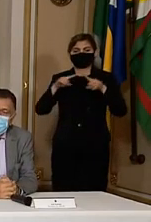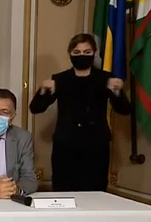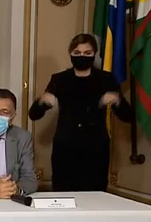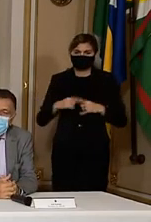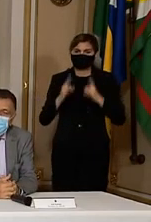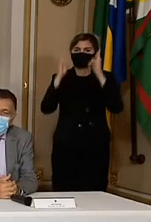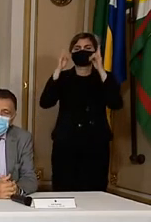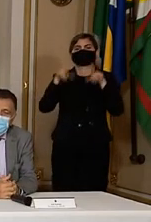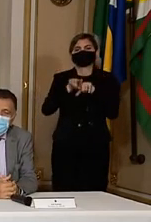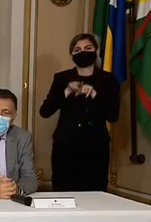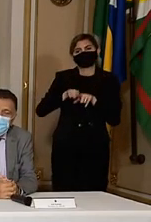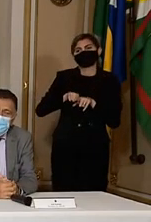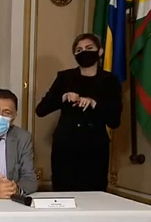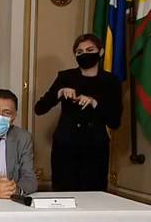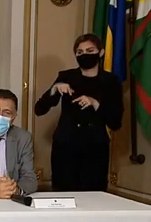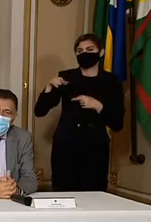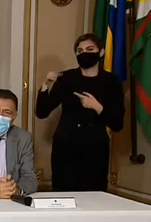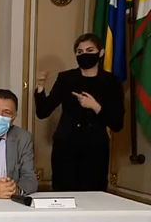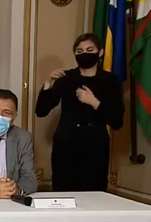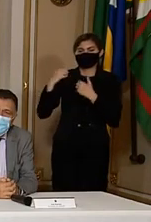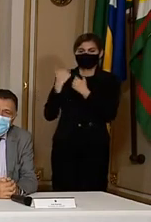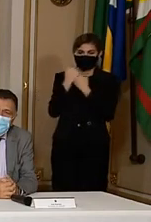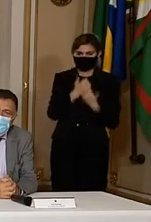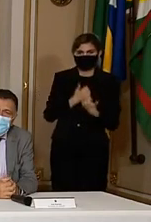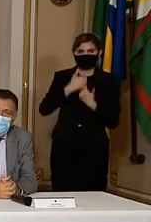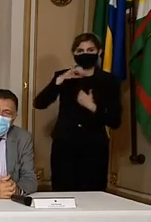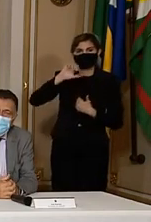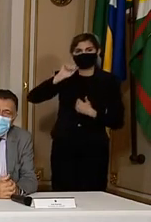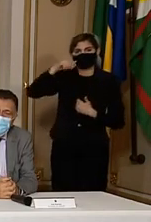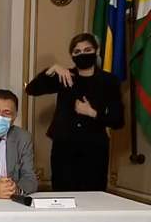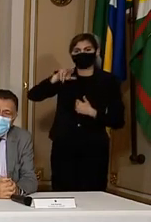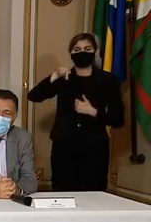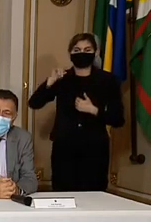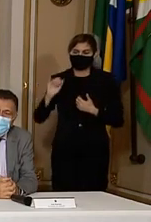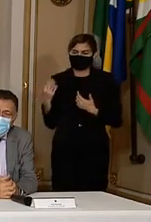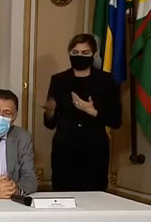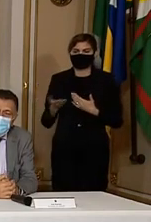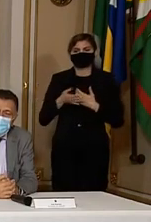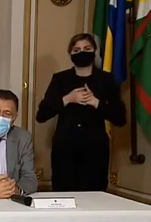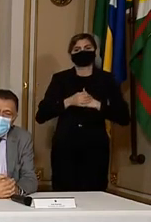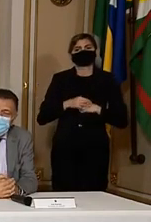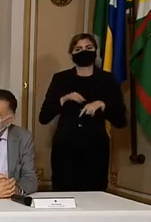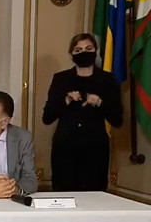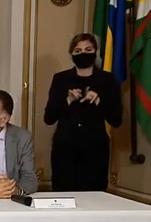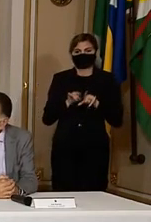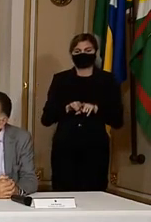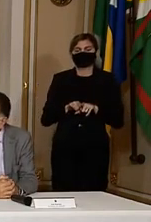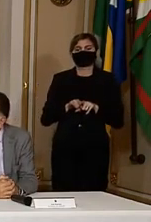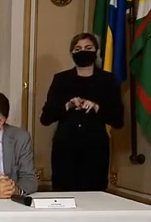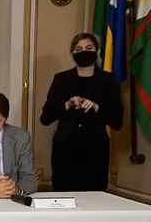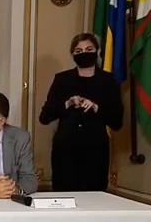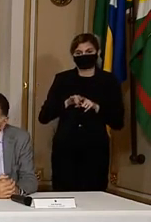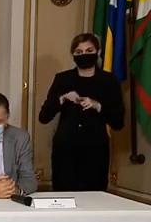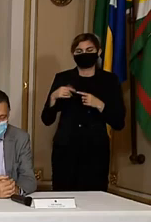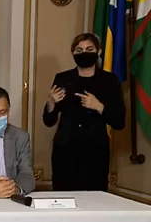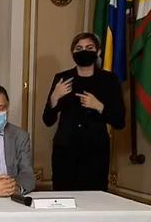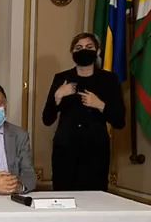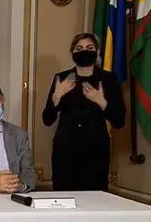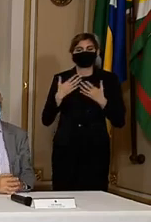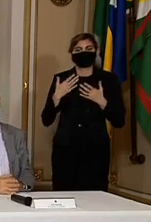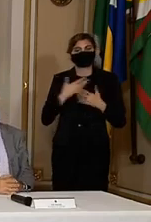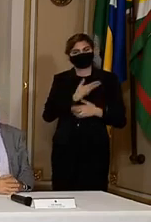patriota representando amupe quero falar um pouco Zé patriota quero